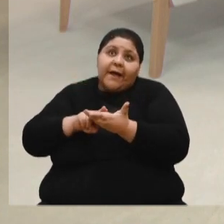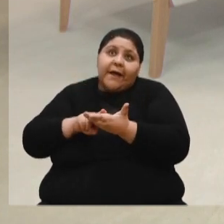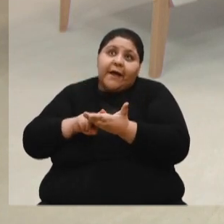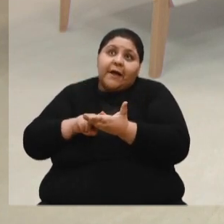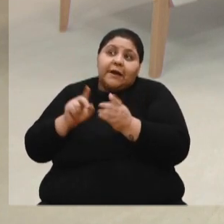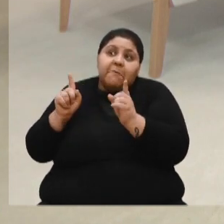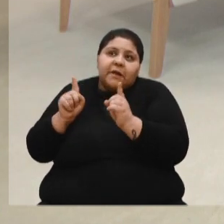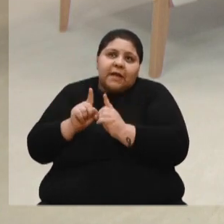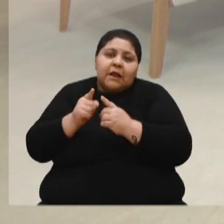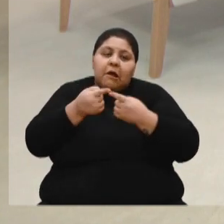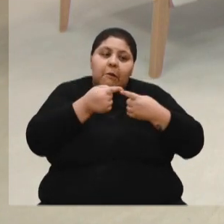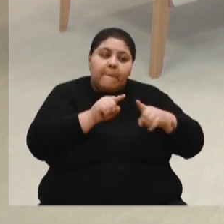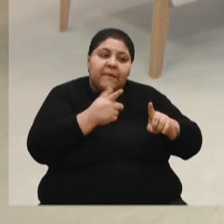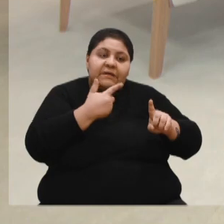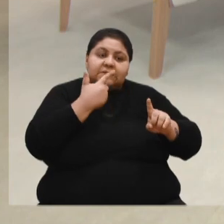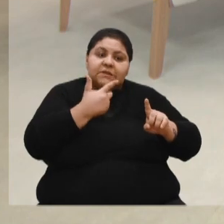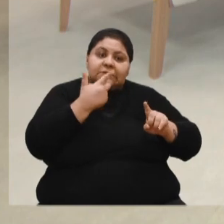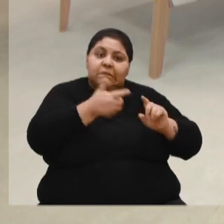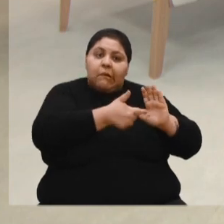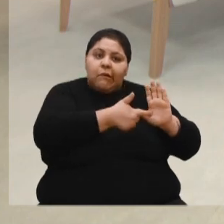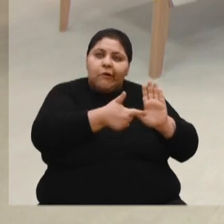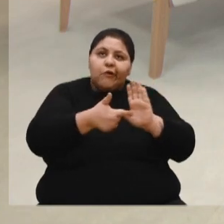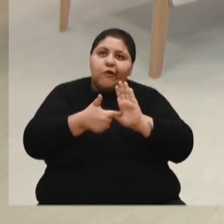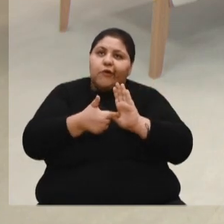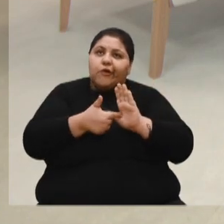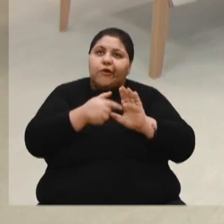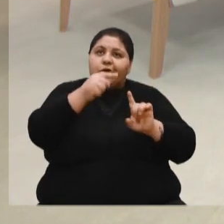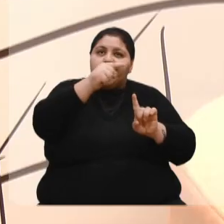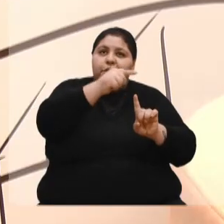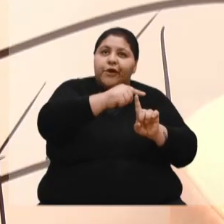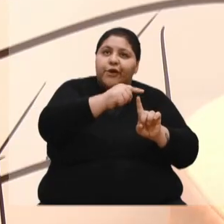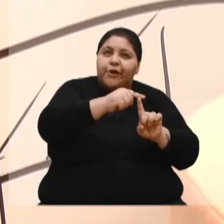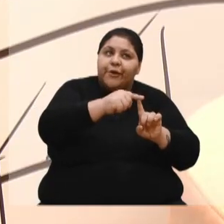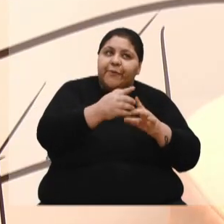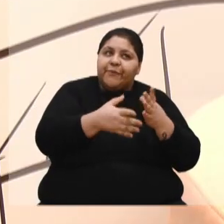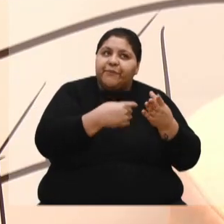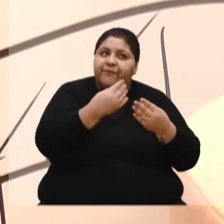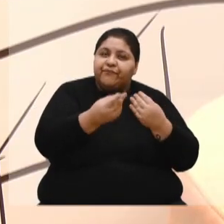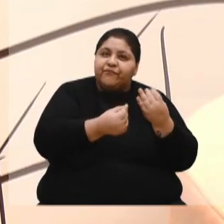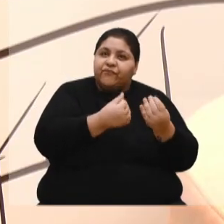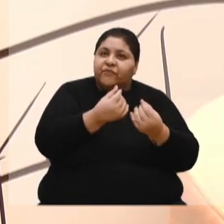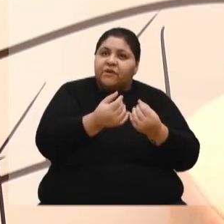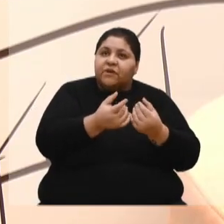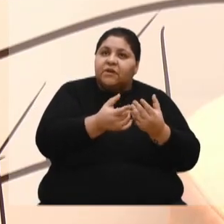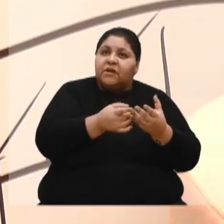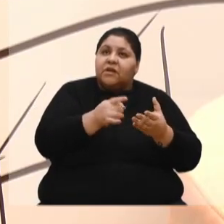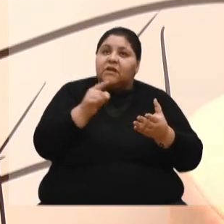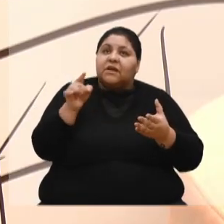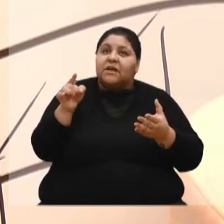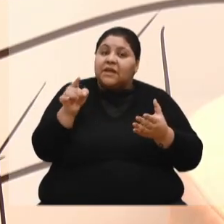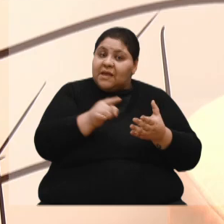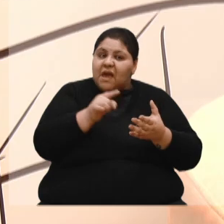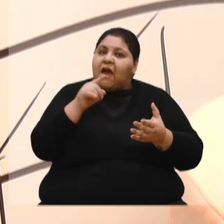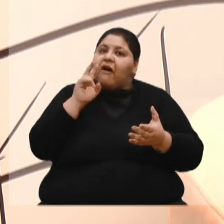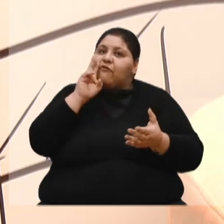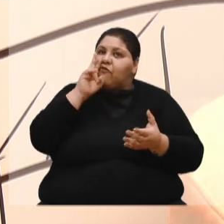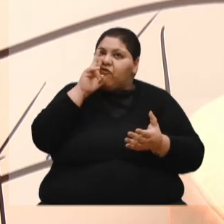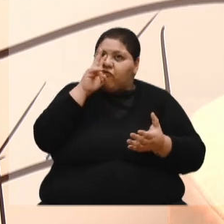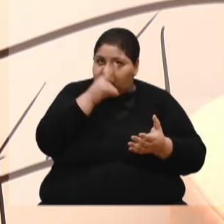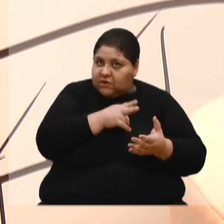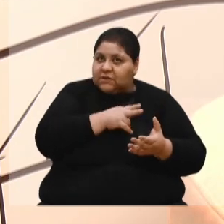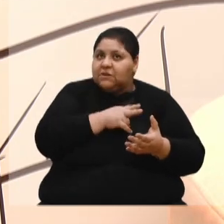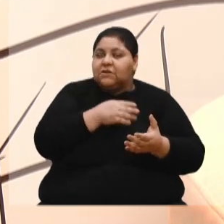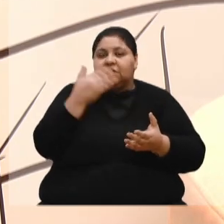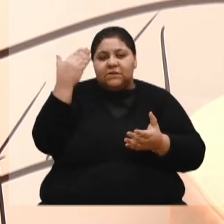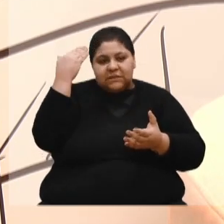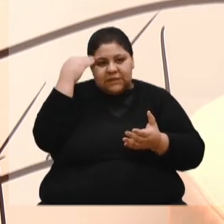da extensão, mas ela traduz esse gênero epistolar que aí está, que não deixa de ter a força, mesmo sabendo